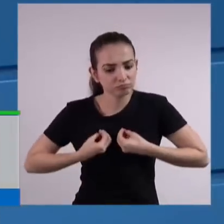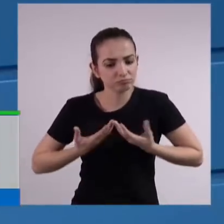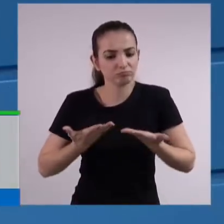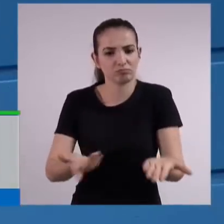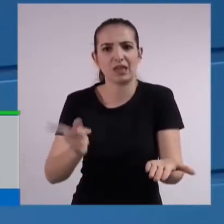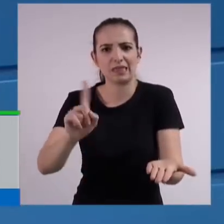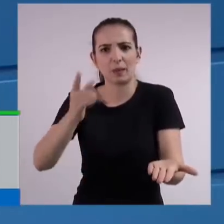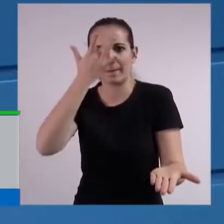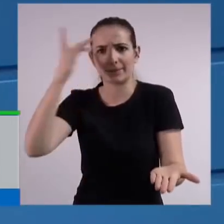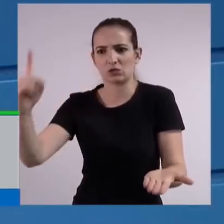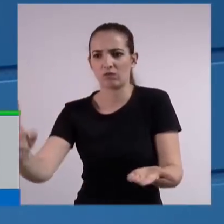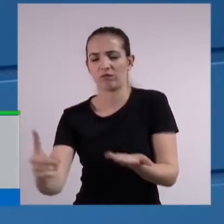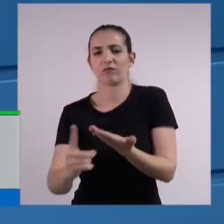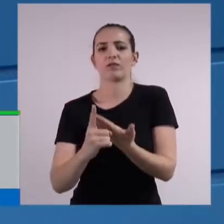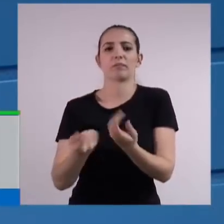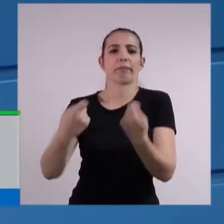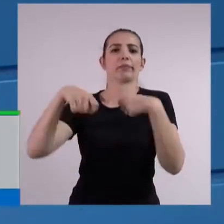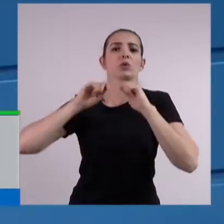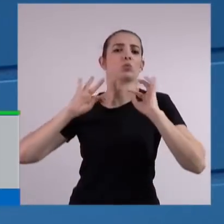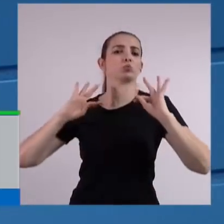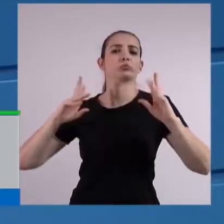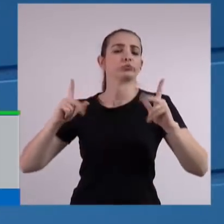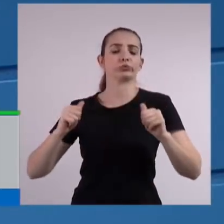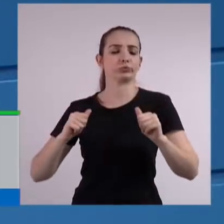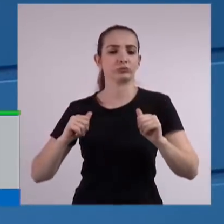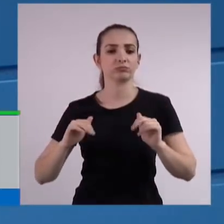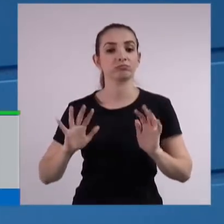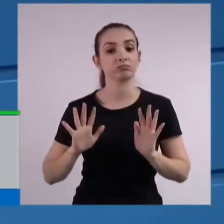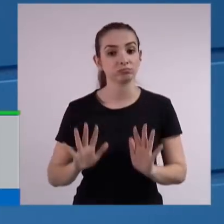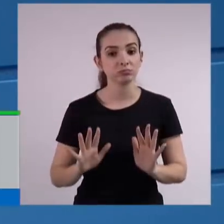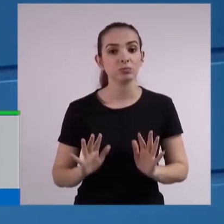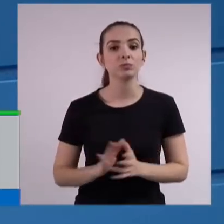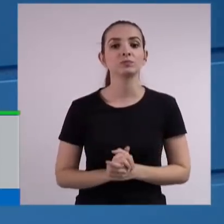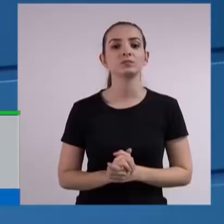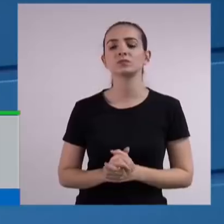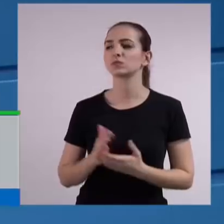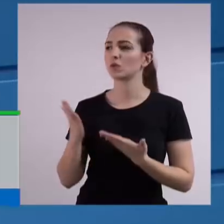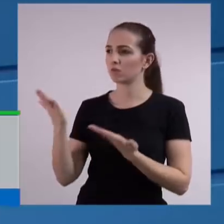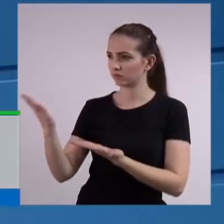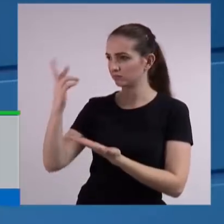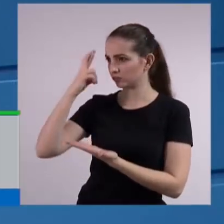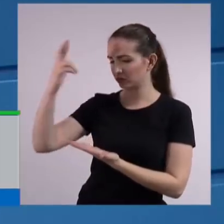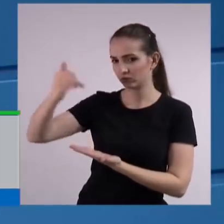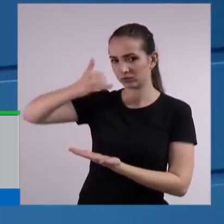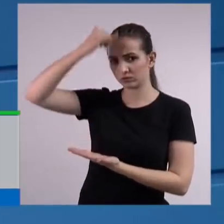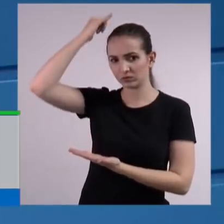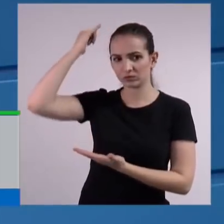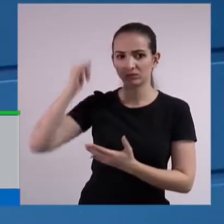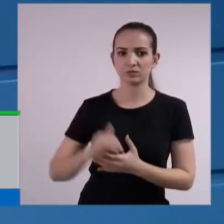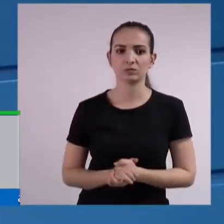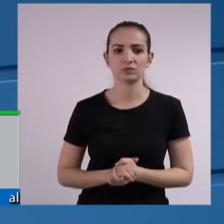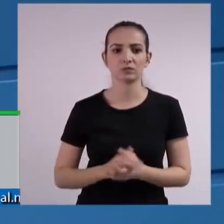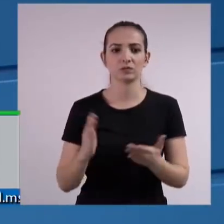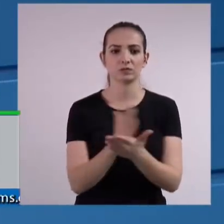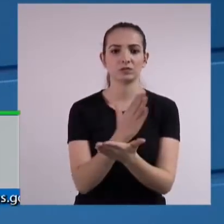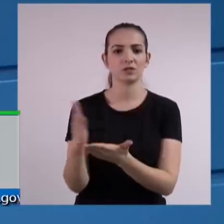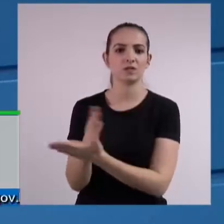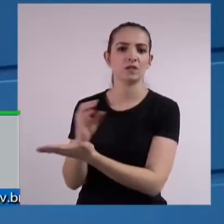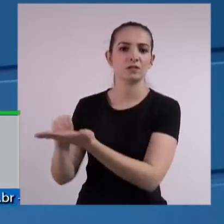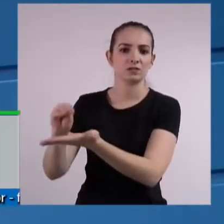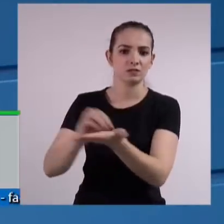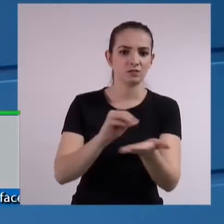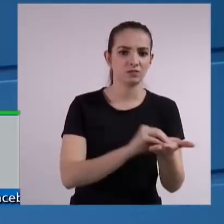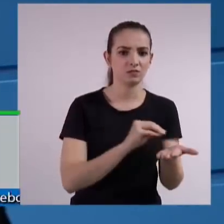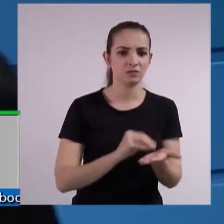Excelência dispõe todos esses adjetivos e outros mais tão escassos na nossa